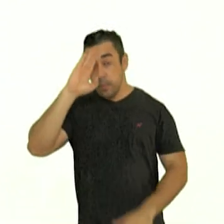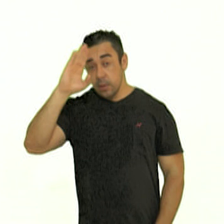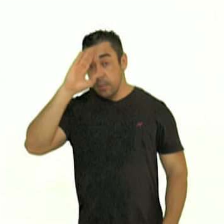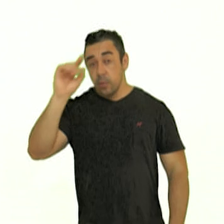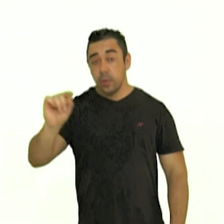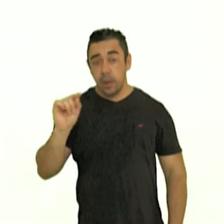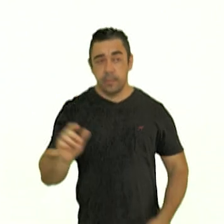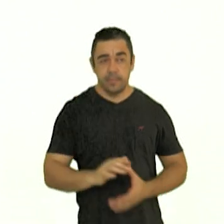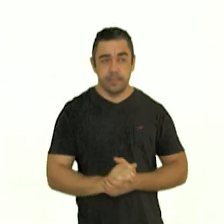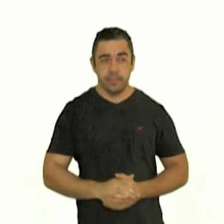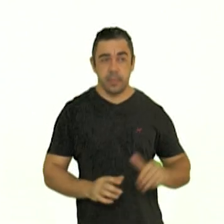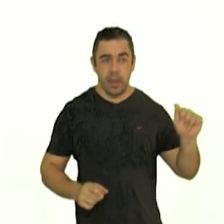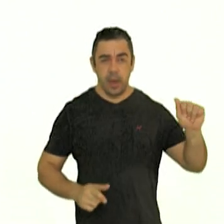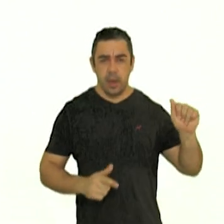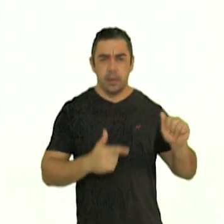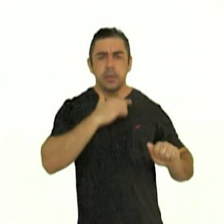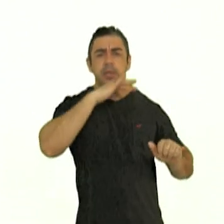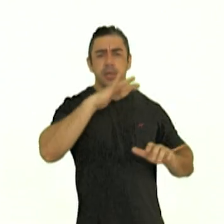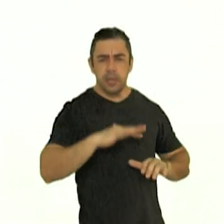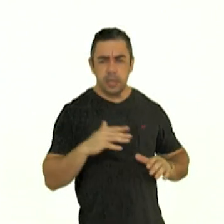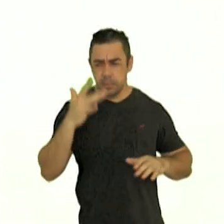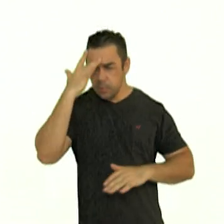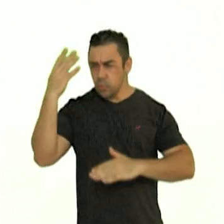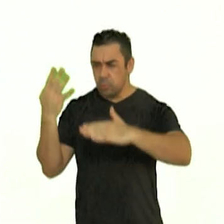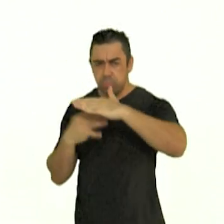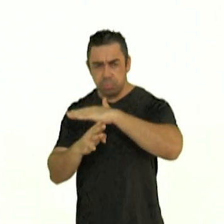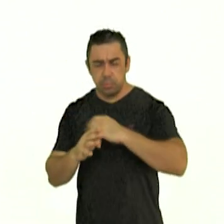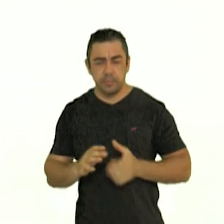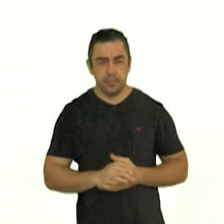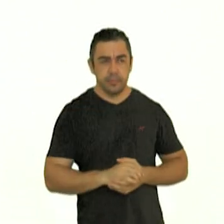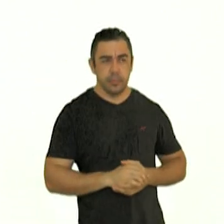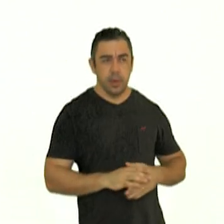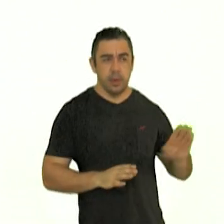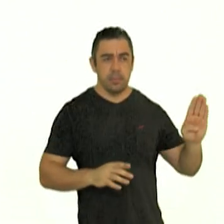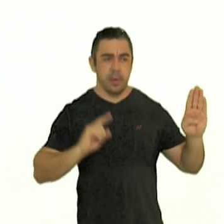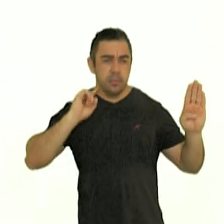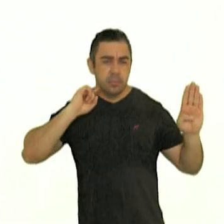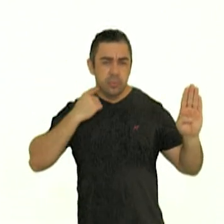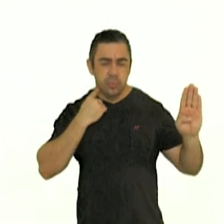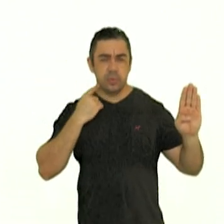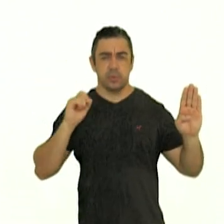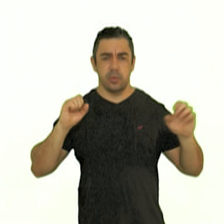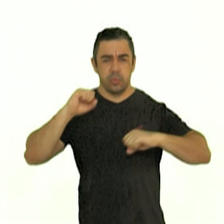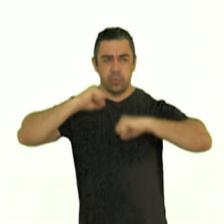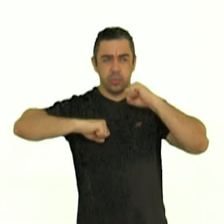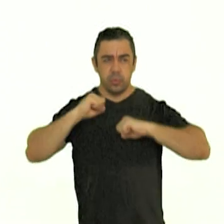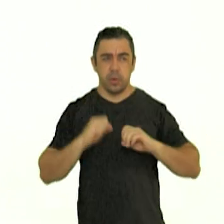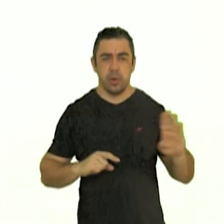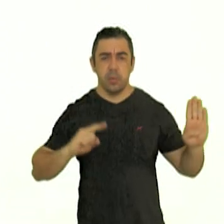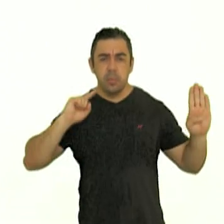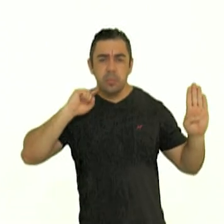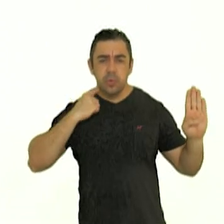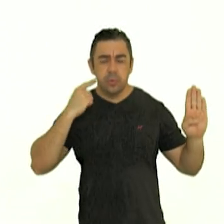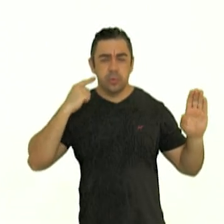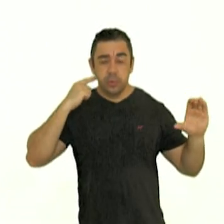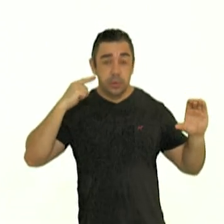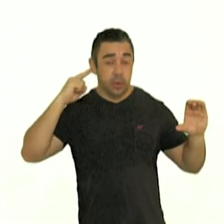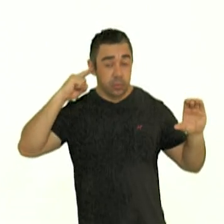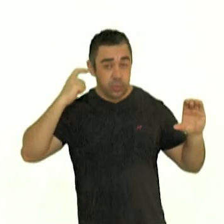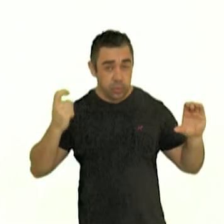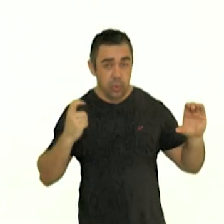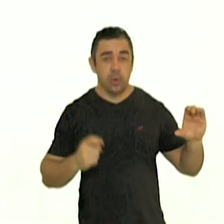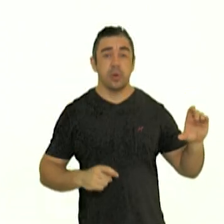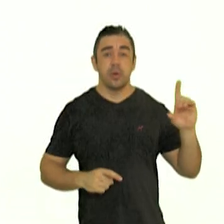principalmente, a crise de refugiados, letra A, poluição industrial, letra B, Poluição sonora, letra C, ou a